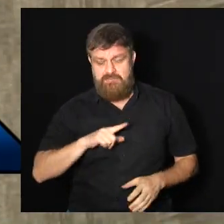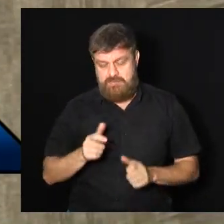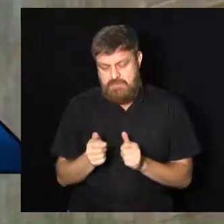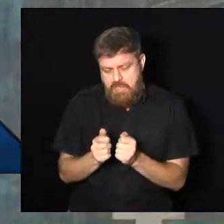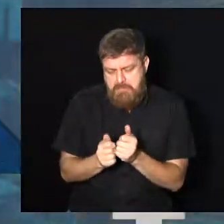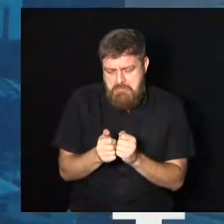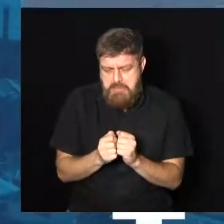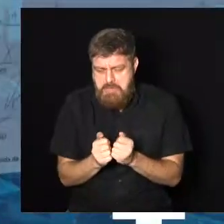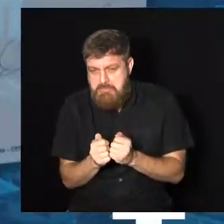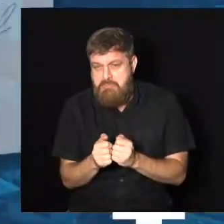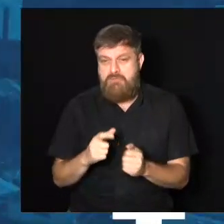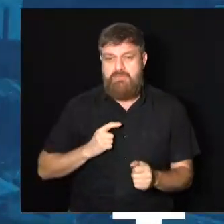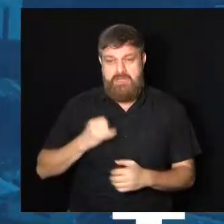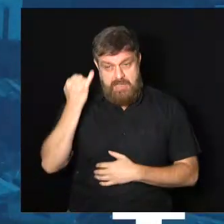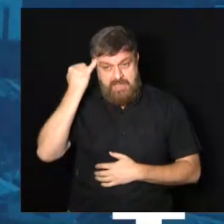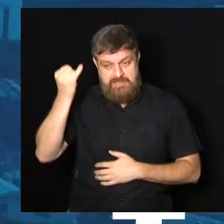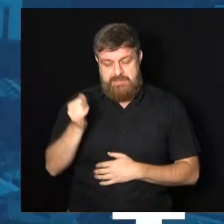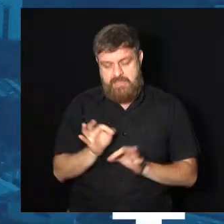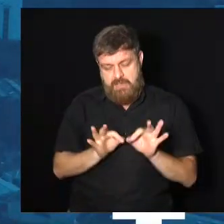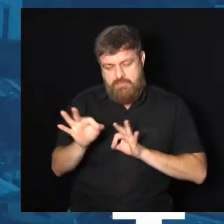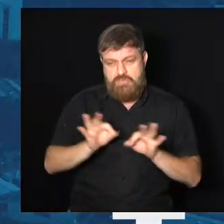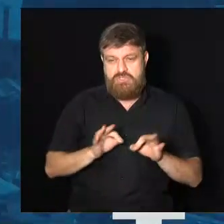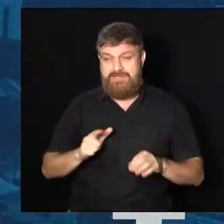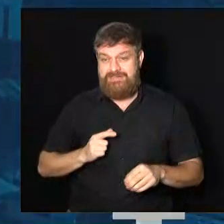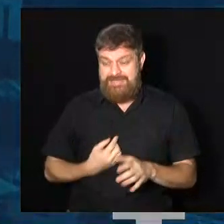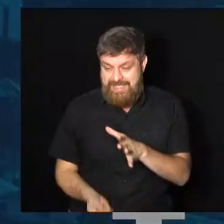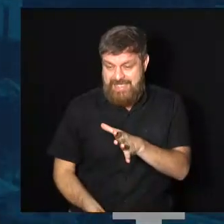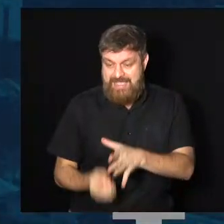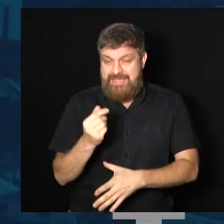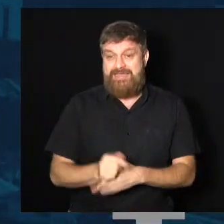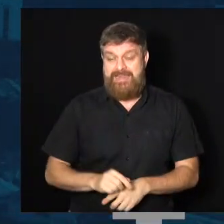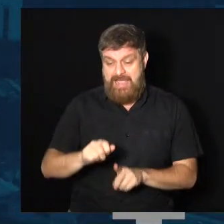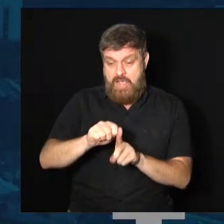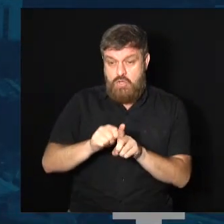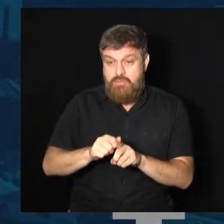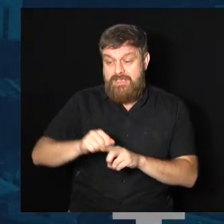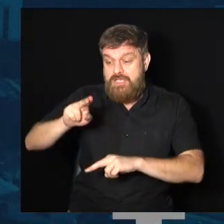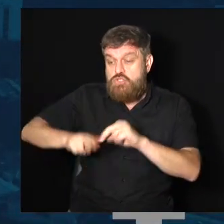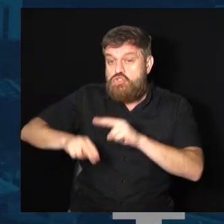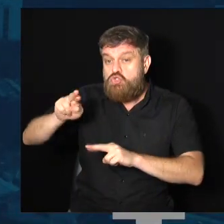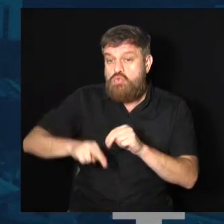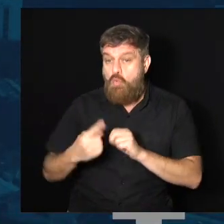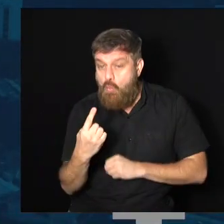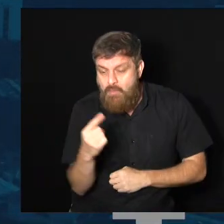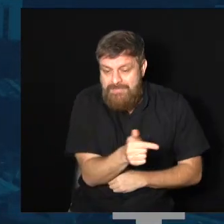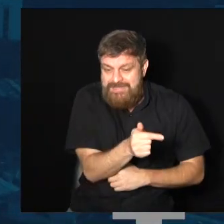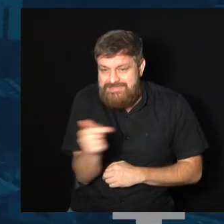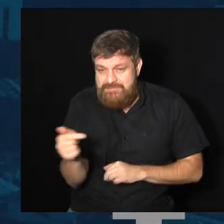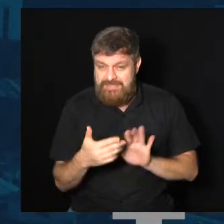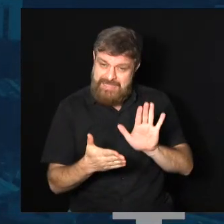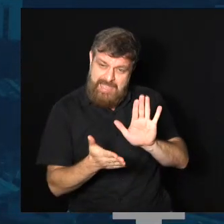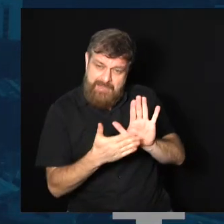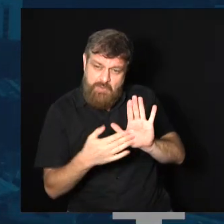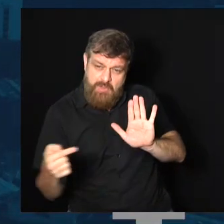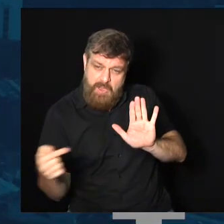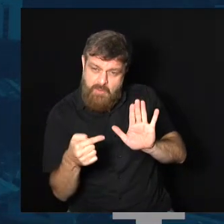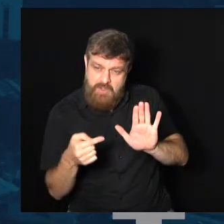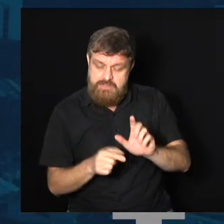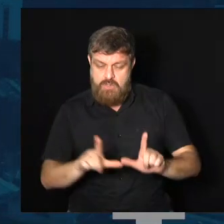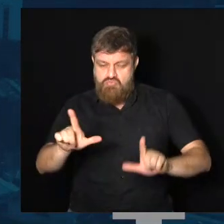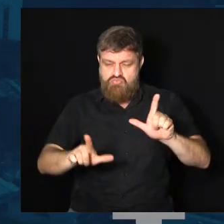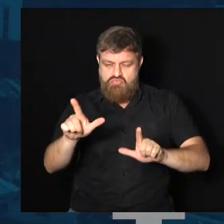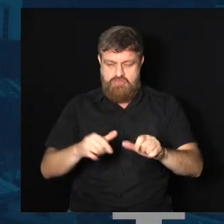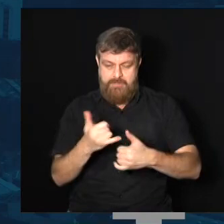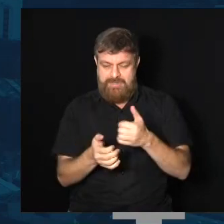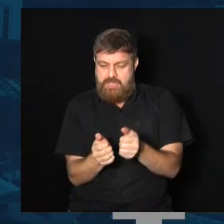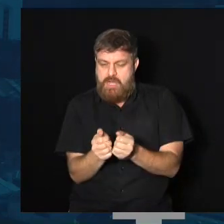eletrônicos. A ideia do projeto é instituir a semana no mês de junho. A proposta também ressalta que os jogos